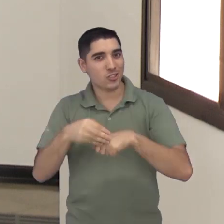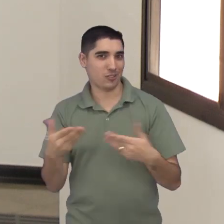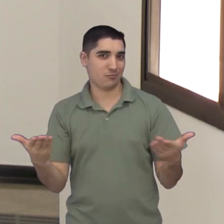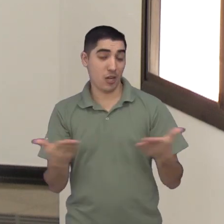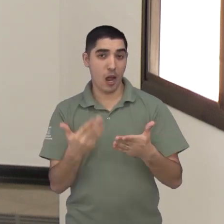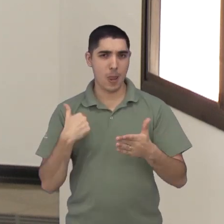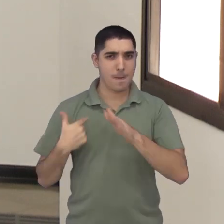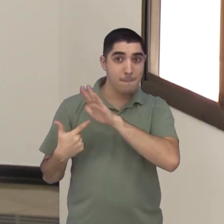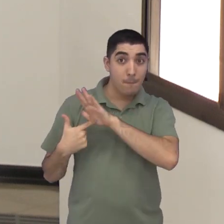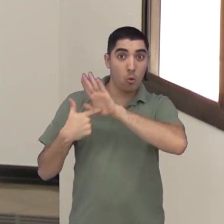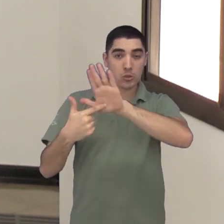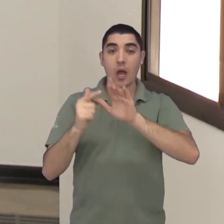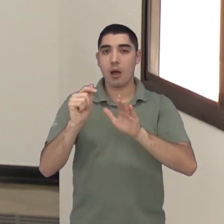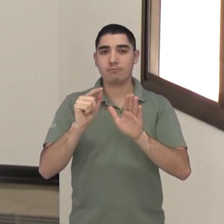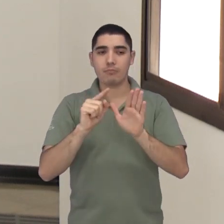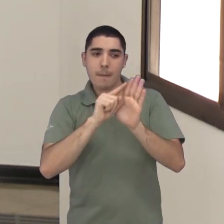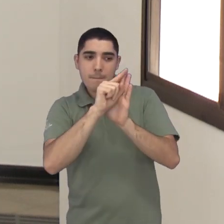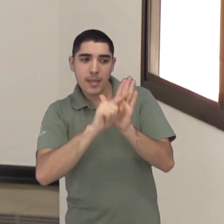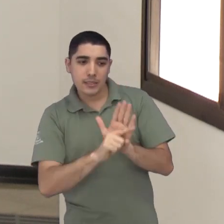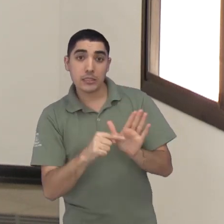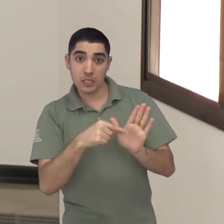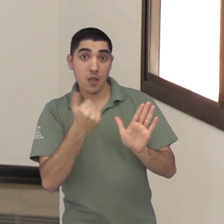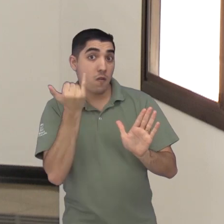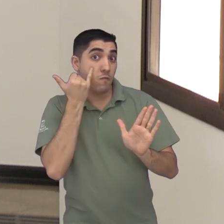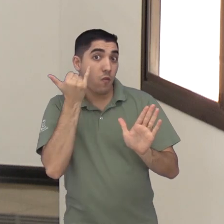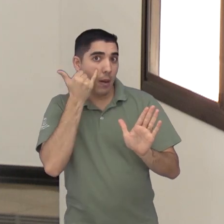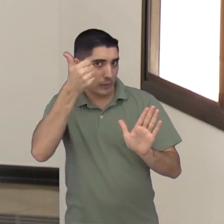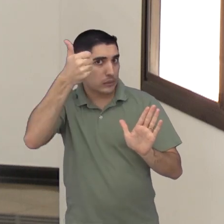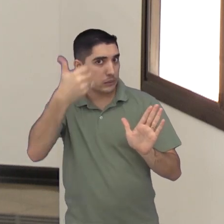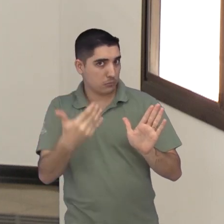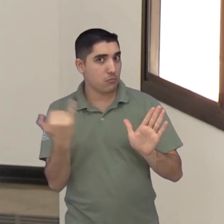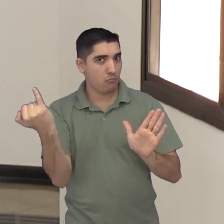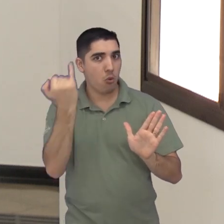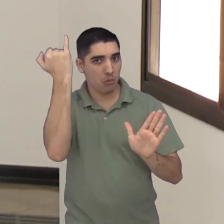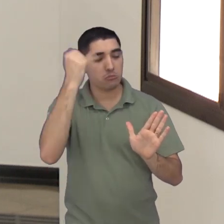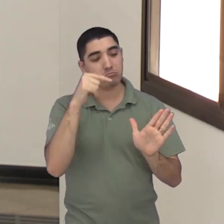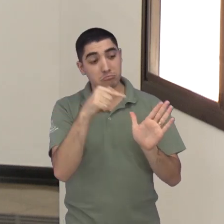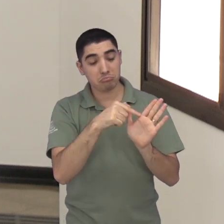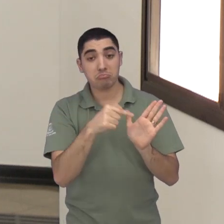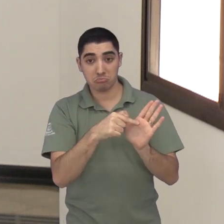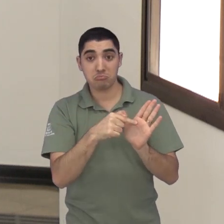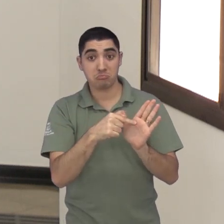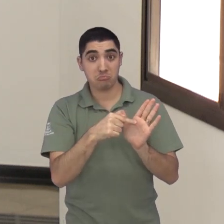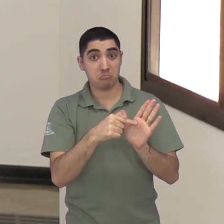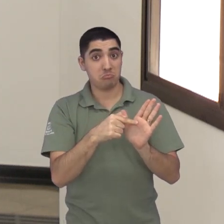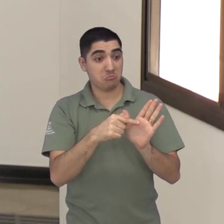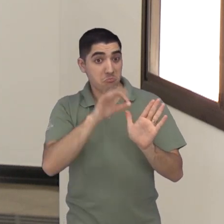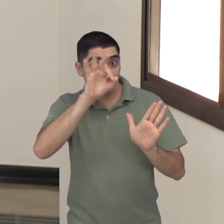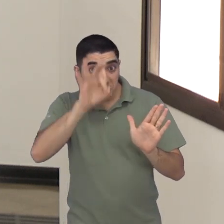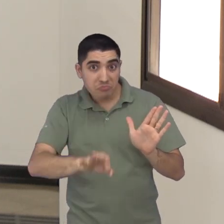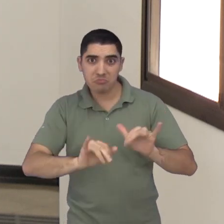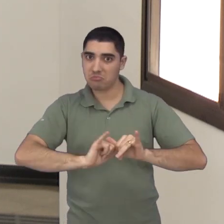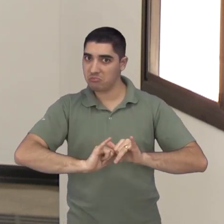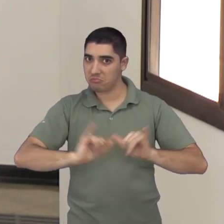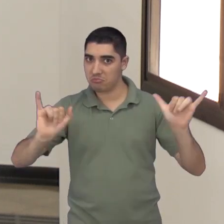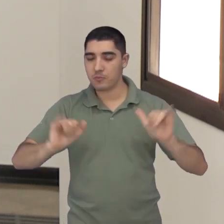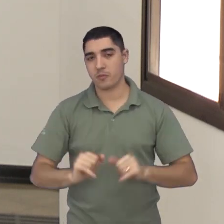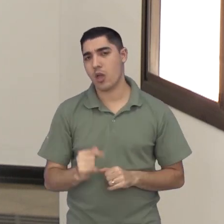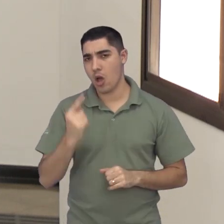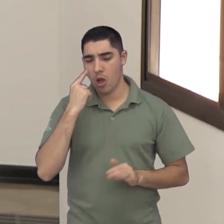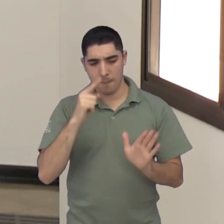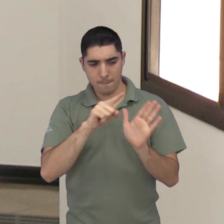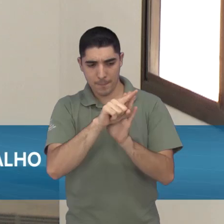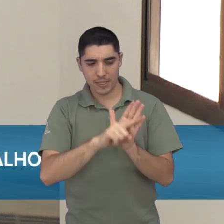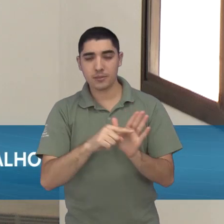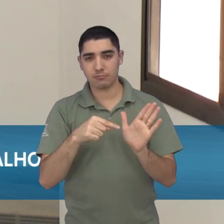passar alguns dados aqui, algumas pesquisas para vocês terem uma ideia, que as pesquisas, né, estão afirmando isso, viu? Uma pesquisa feita por